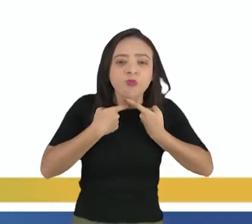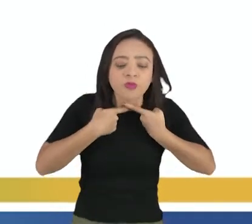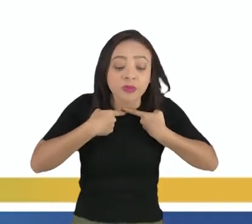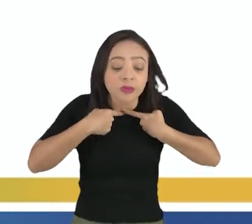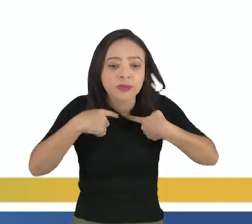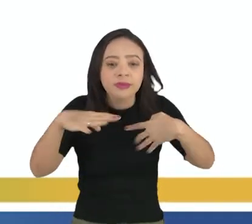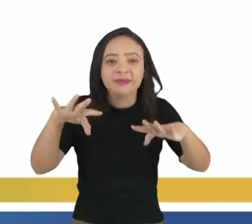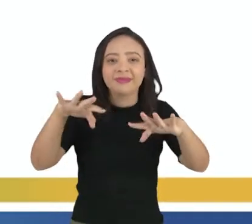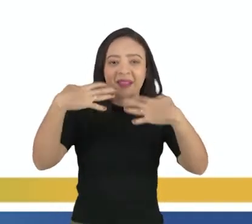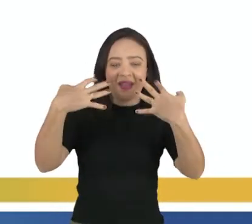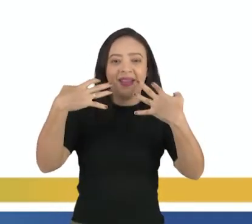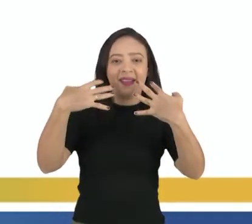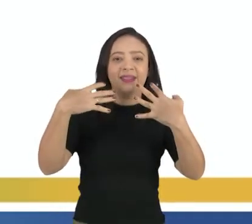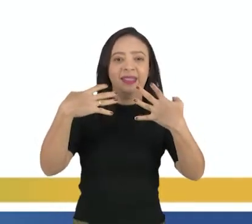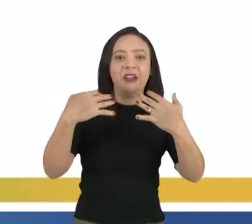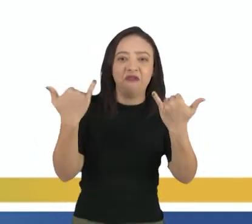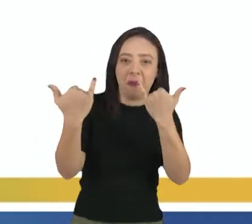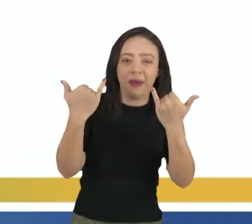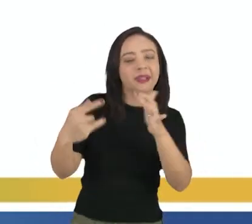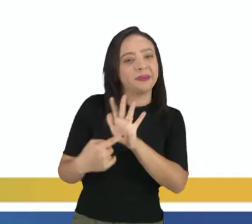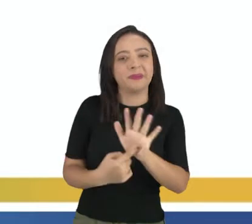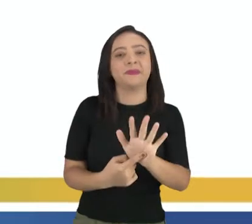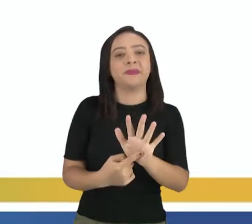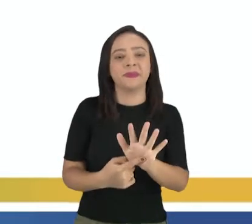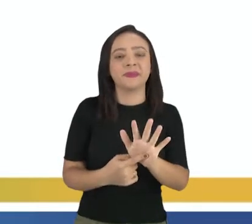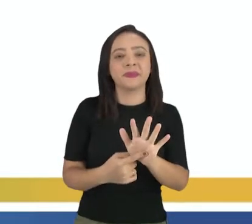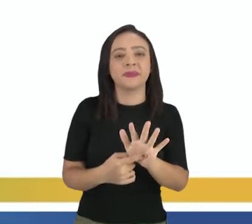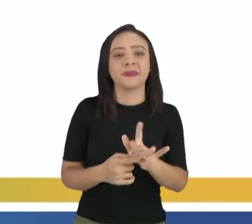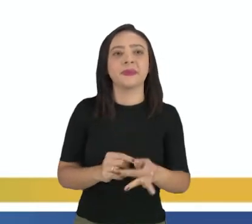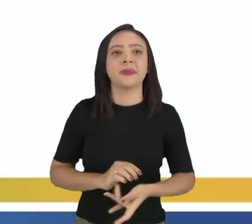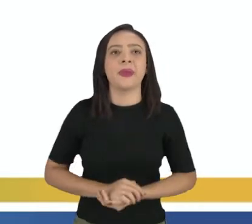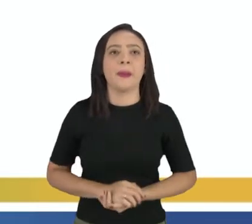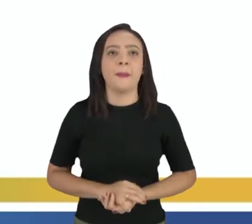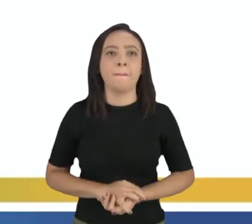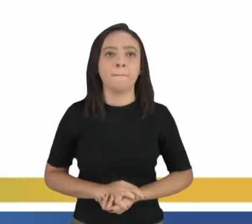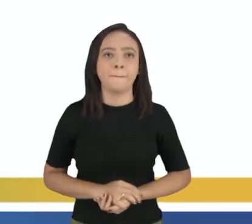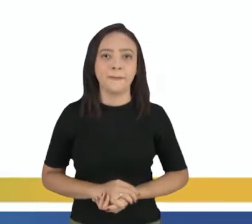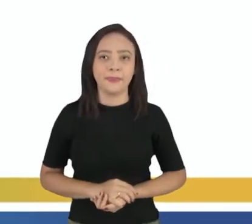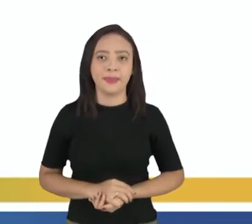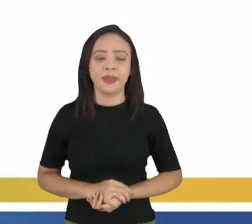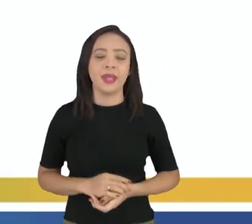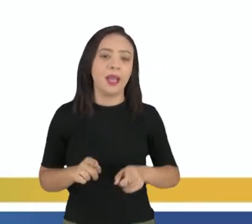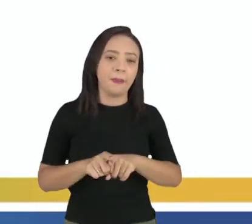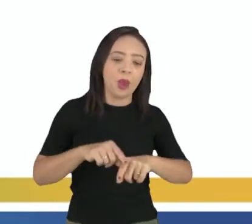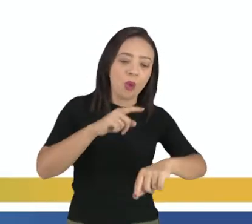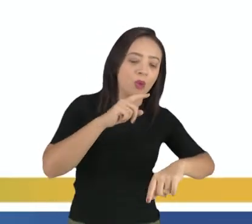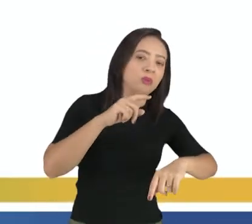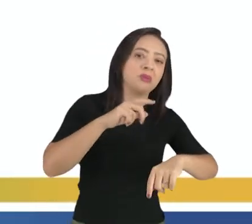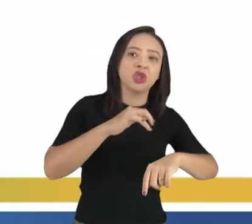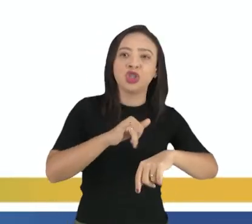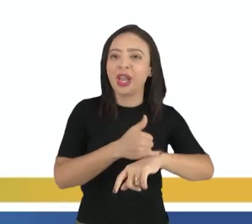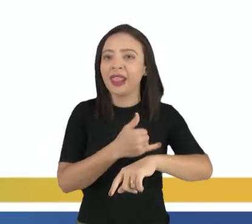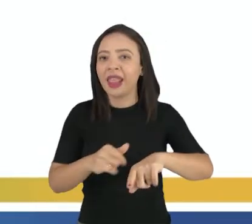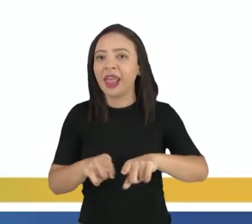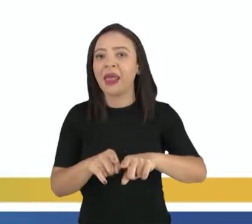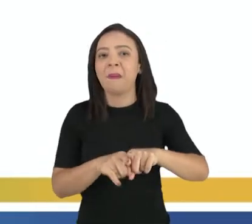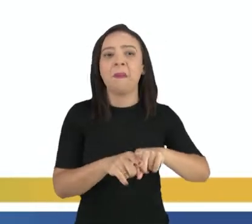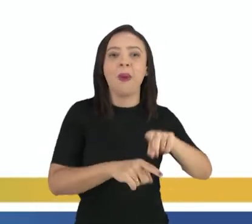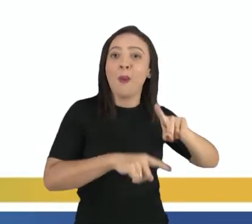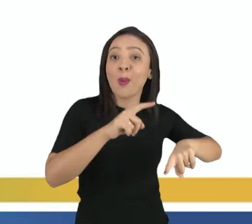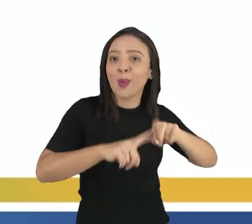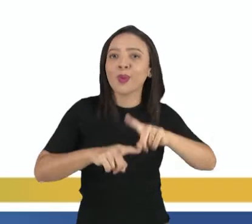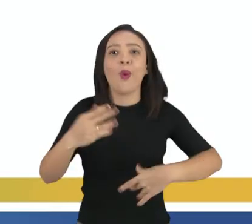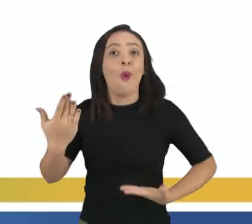precisa chamar a atenção do leitor para aquela propaganda, para aquele produto ou aquele serviço. Então,